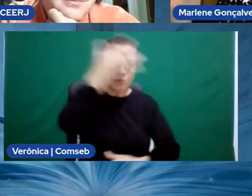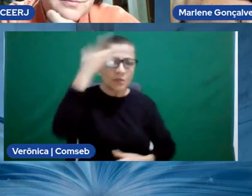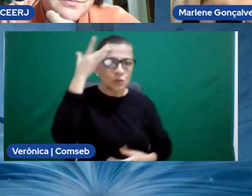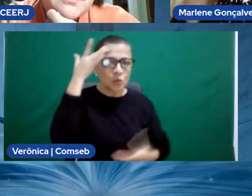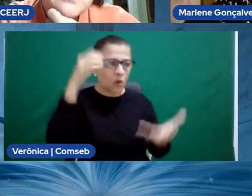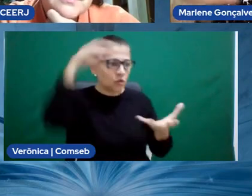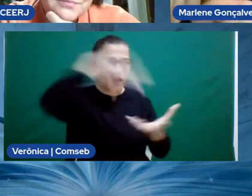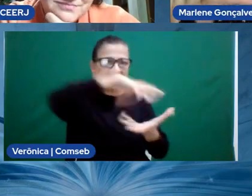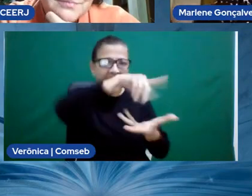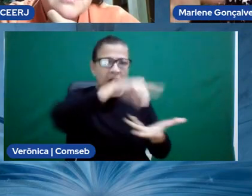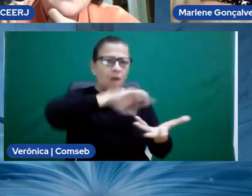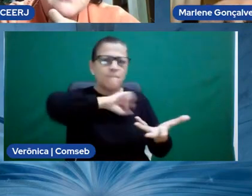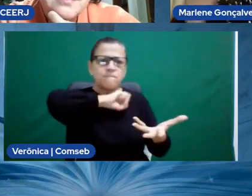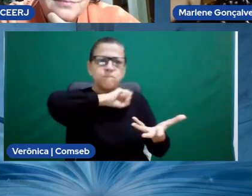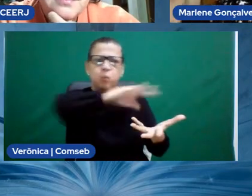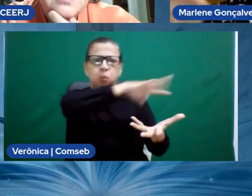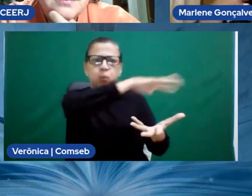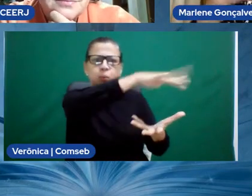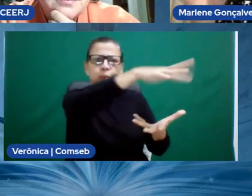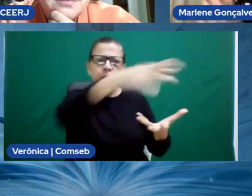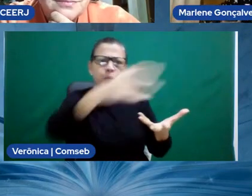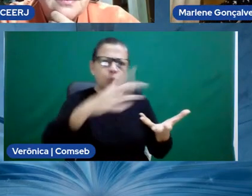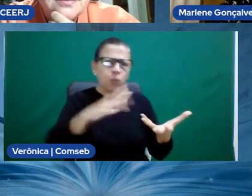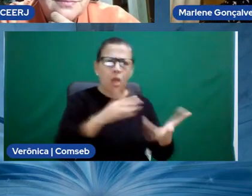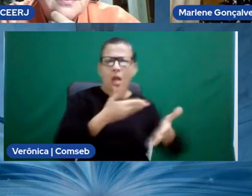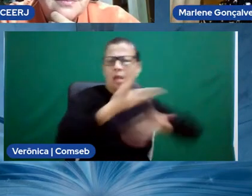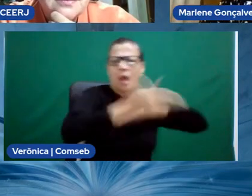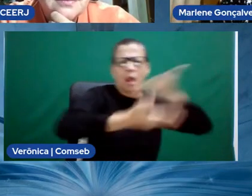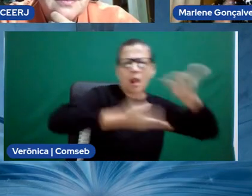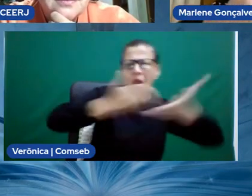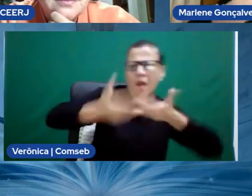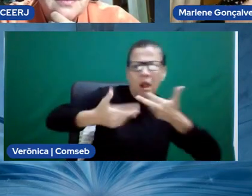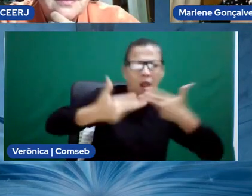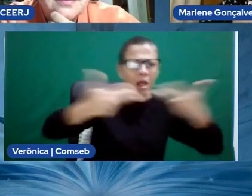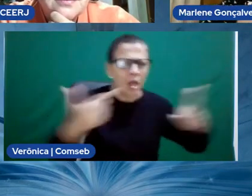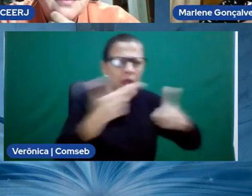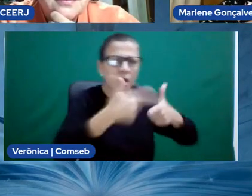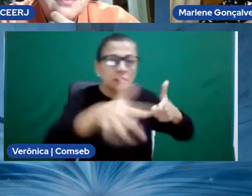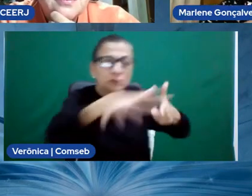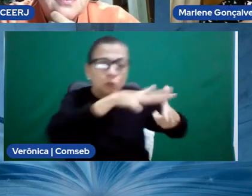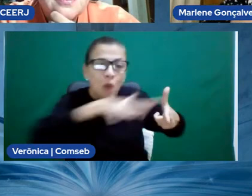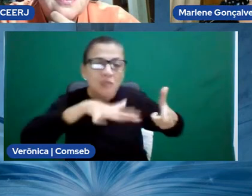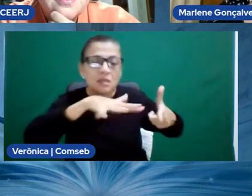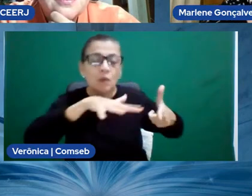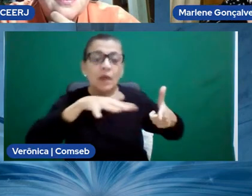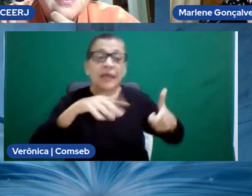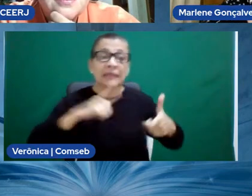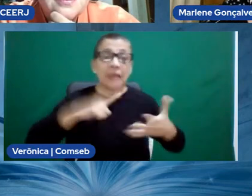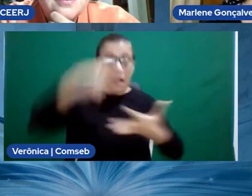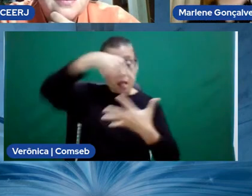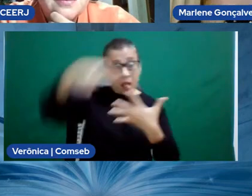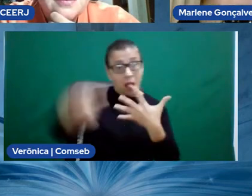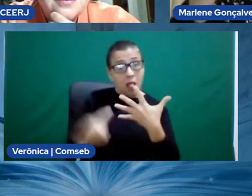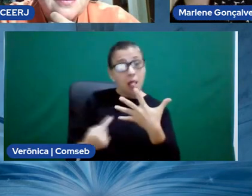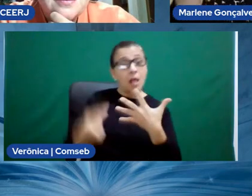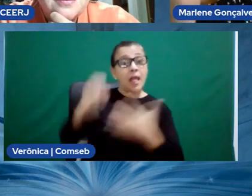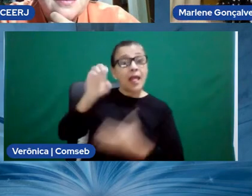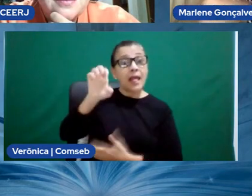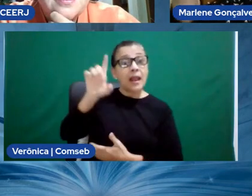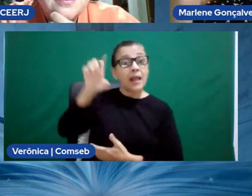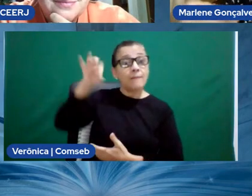espaços, com outras pessoas, interação, diferentes situações, e aí tinham esses elementos necessários à própria formação